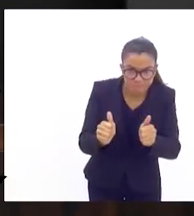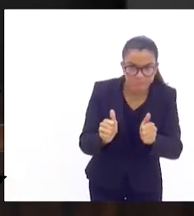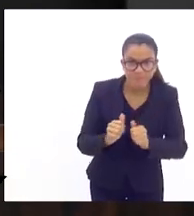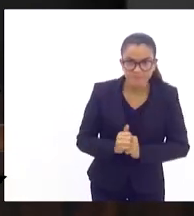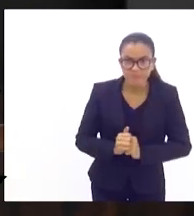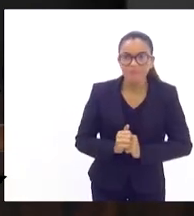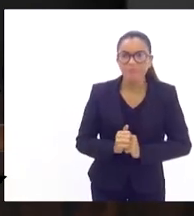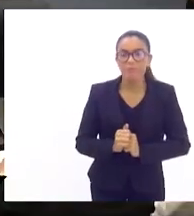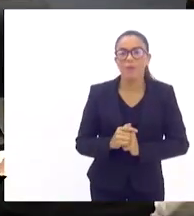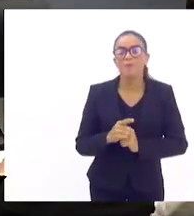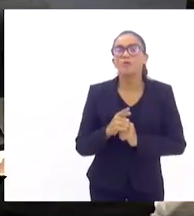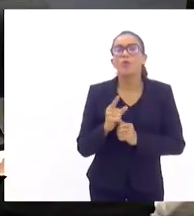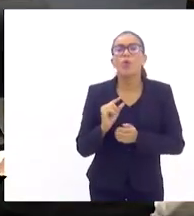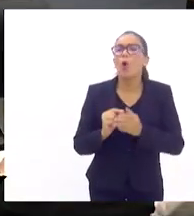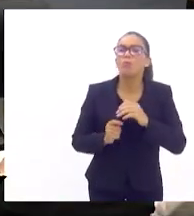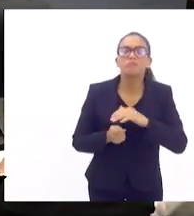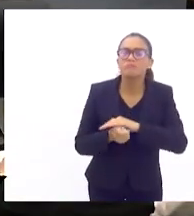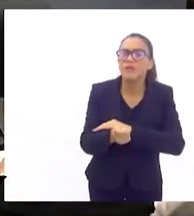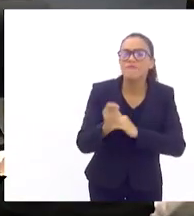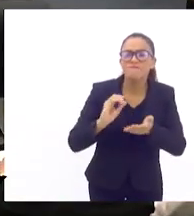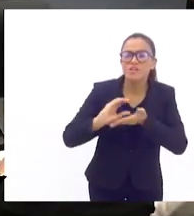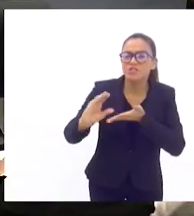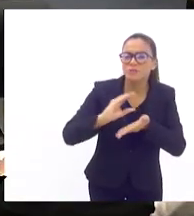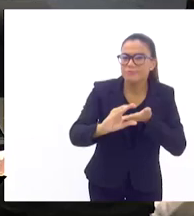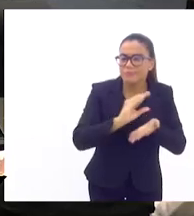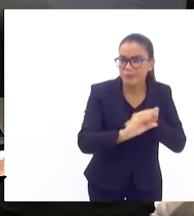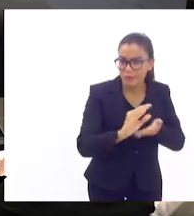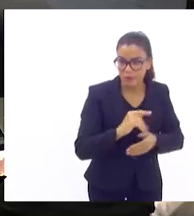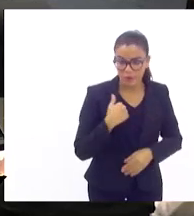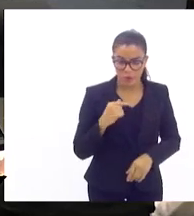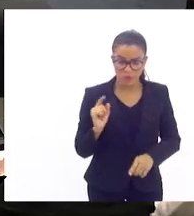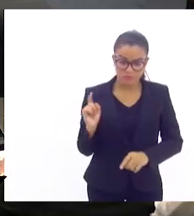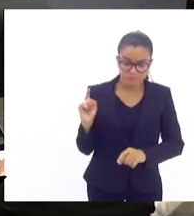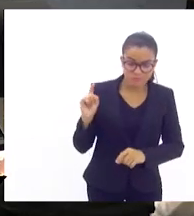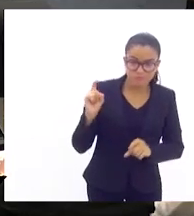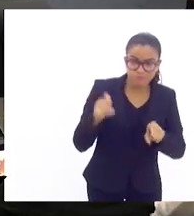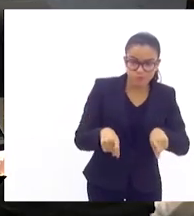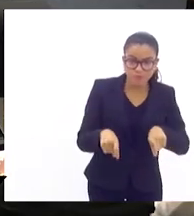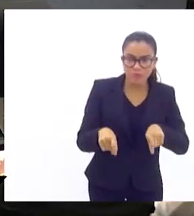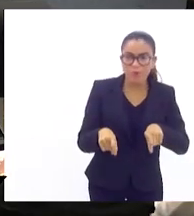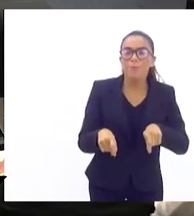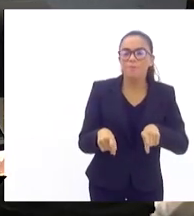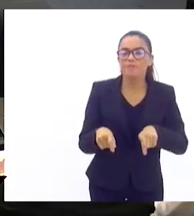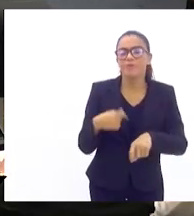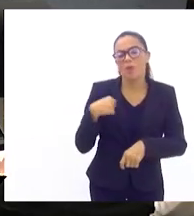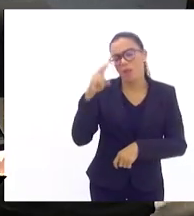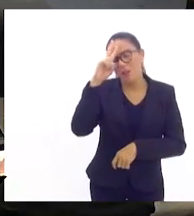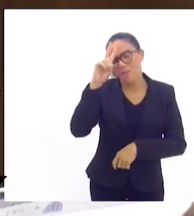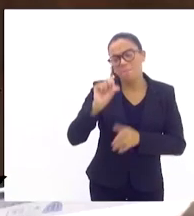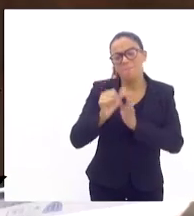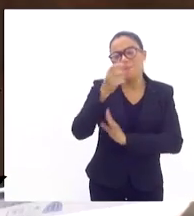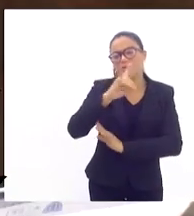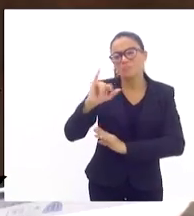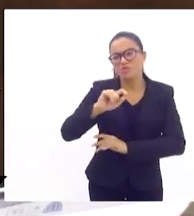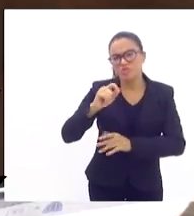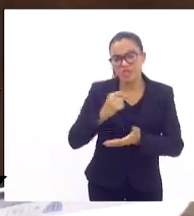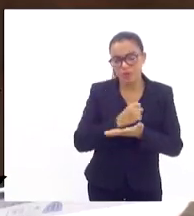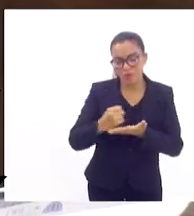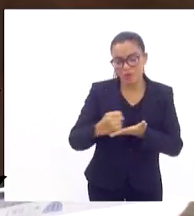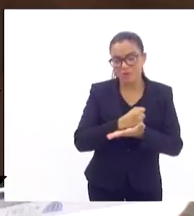os investimentos e da forma que está sendo feito. Primeiro, assim que assumimos, eu me lembro que eu anunciei no primeiro dia de